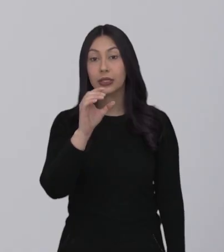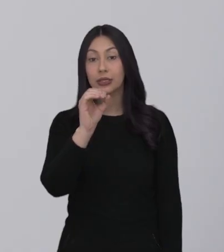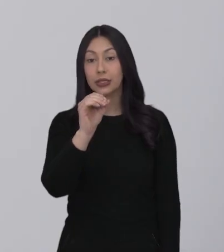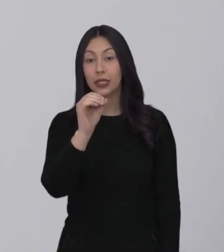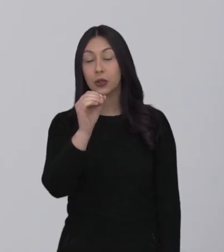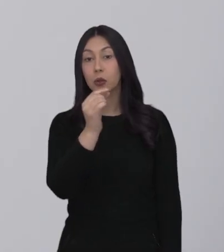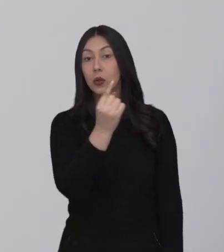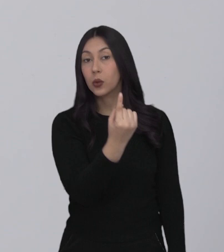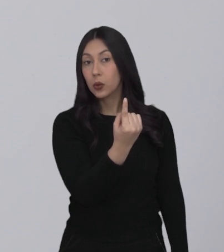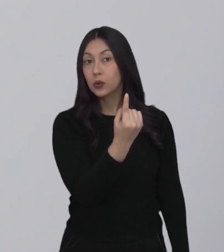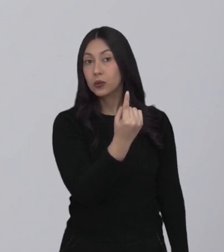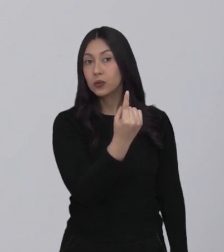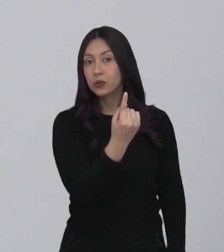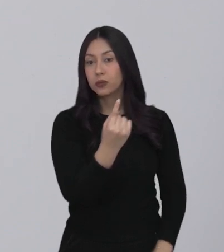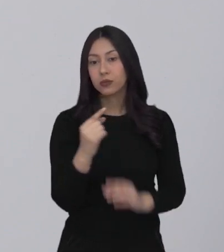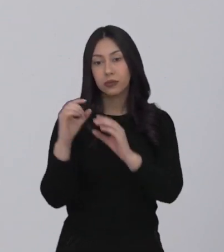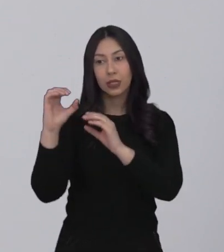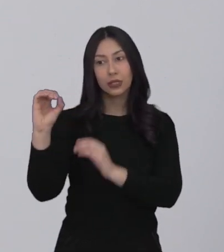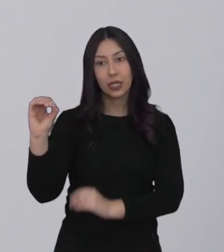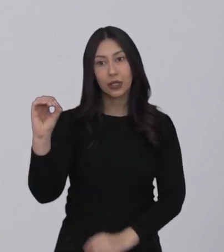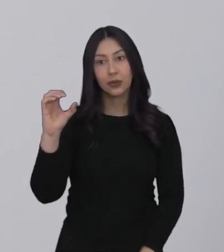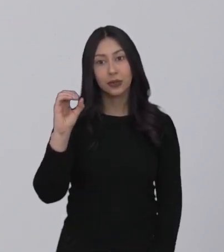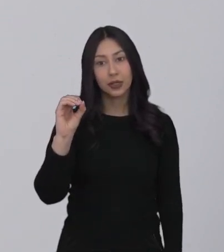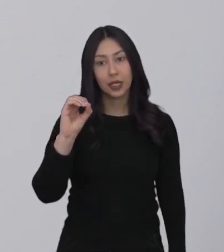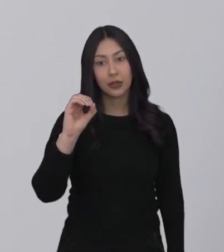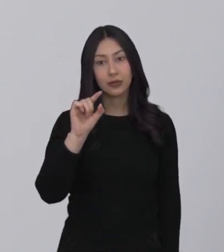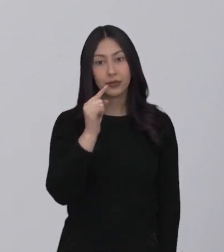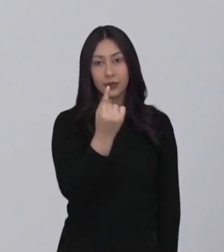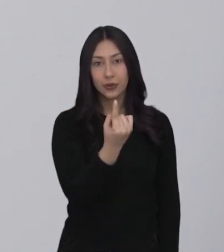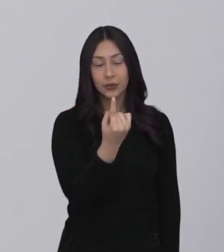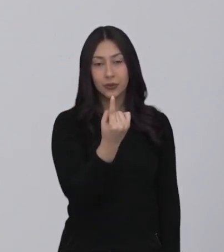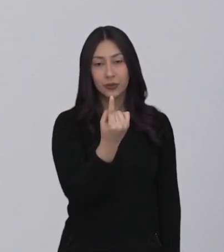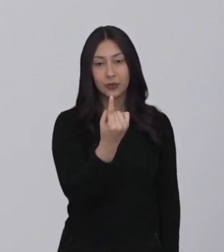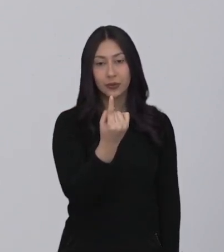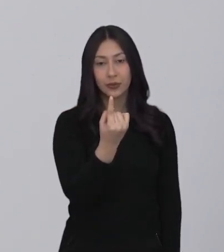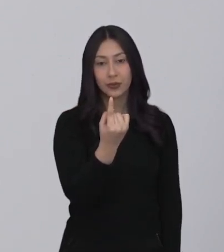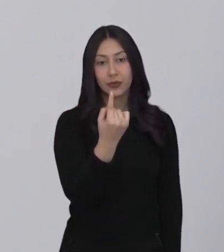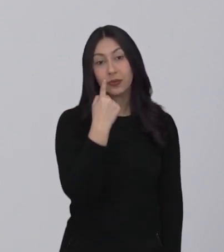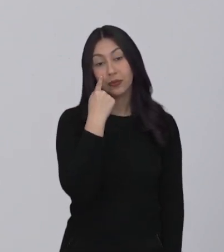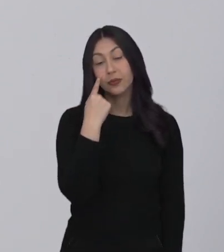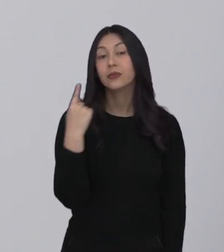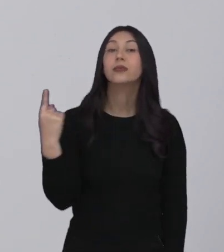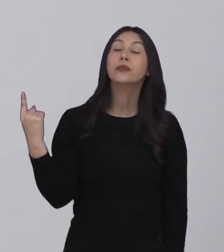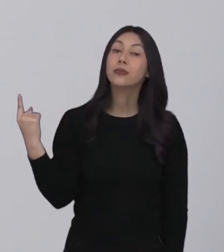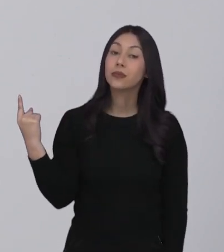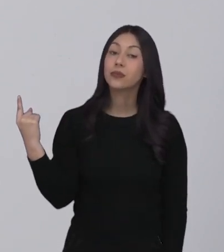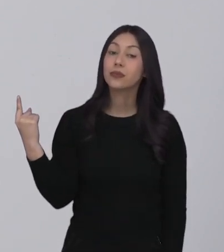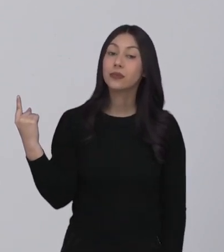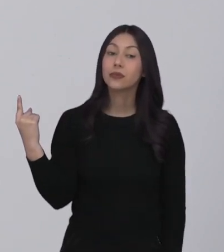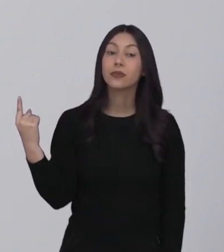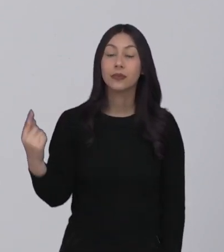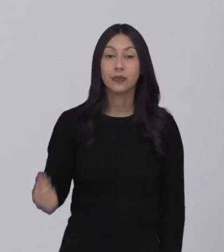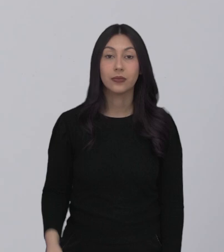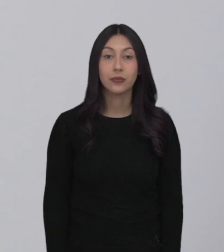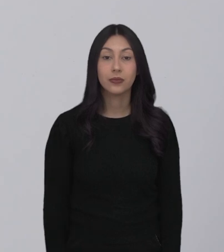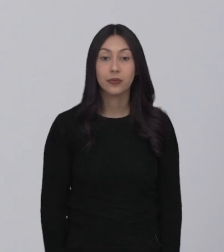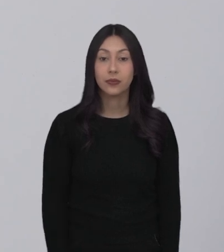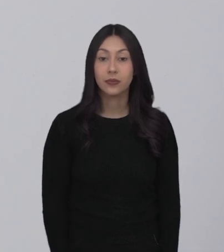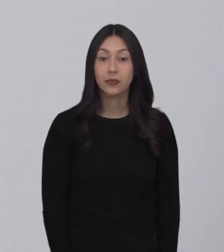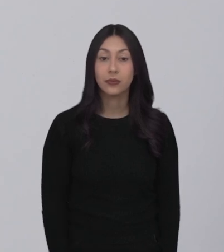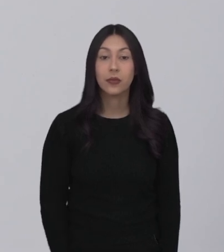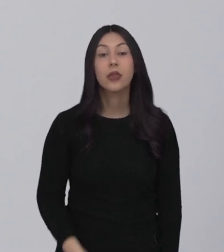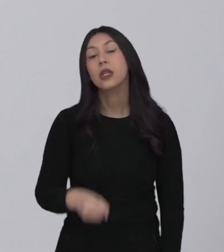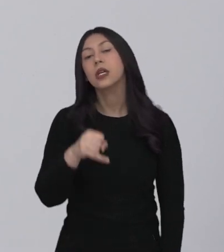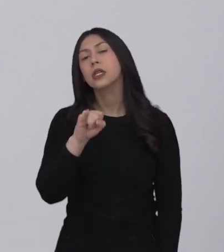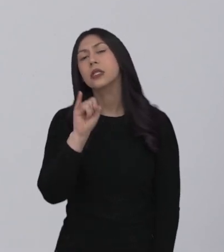aqui, que é justamente o mesmo valor que está aparecendo aqui, com exceção do menos. Se